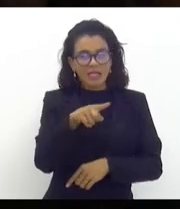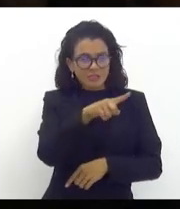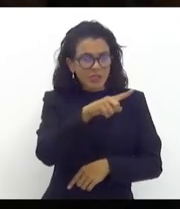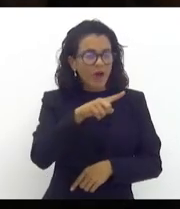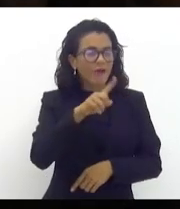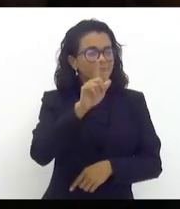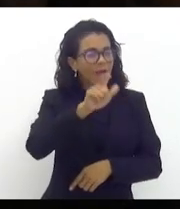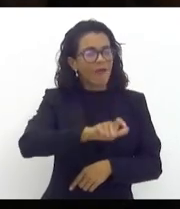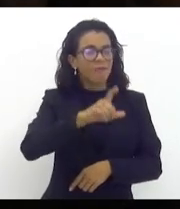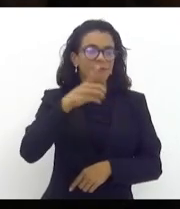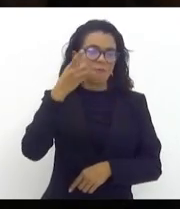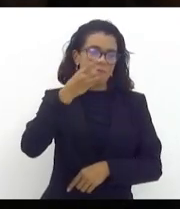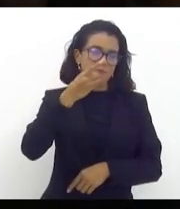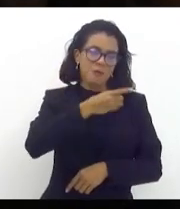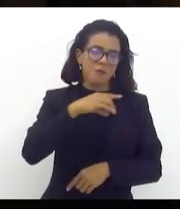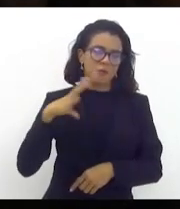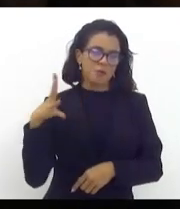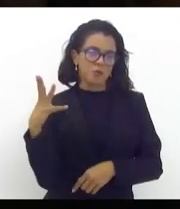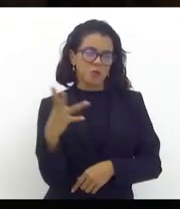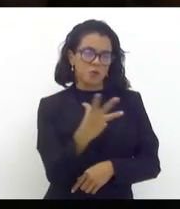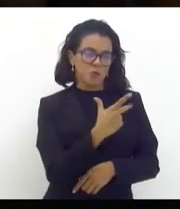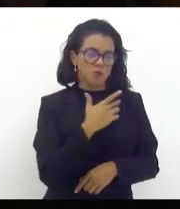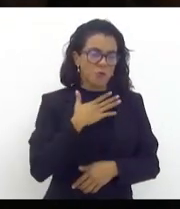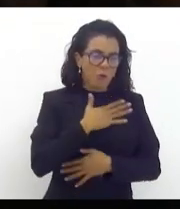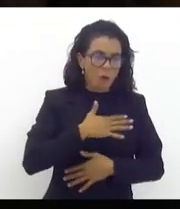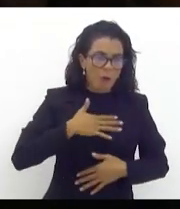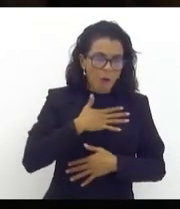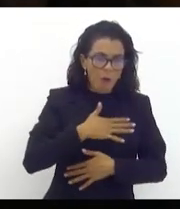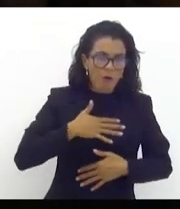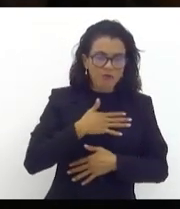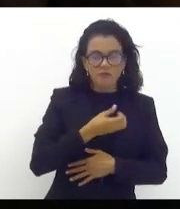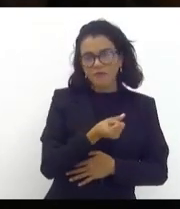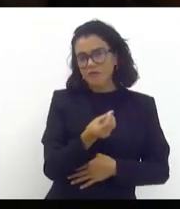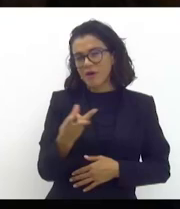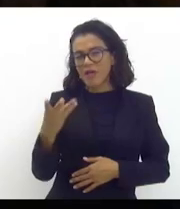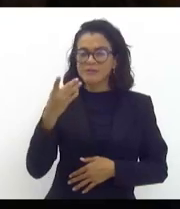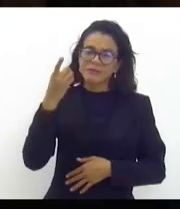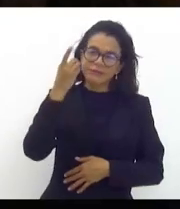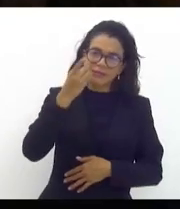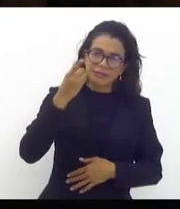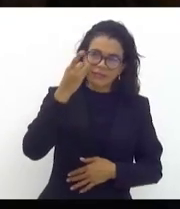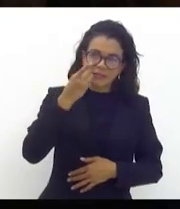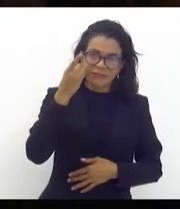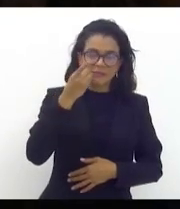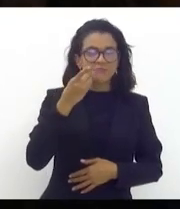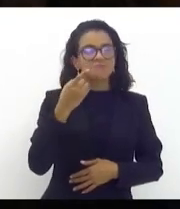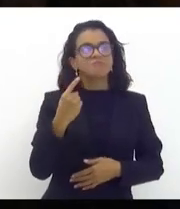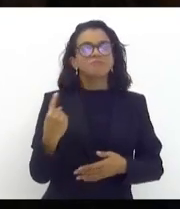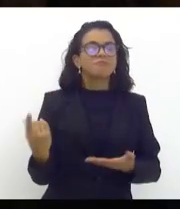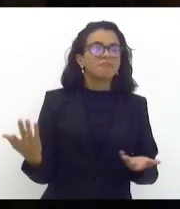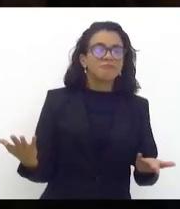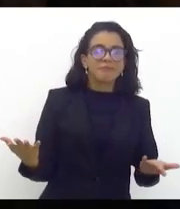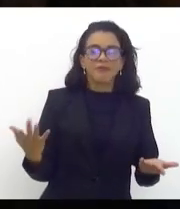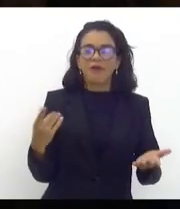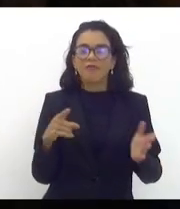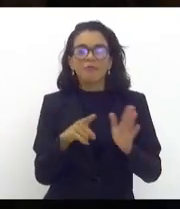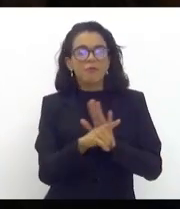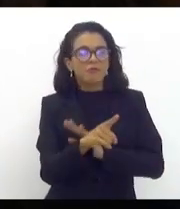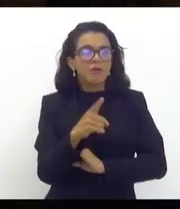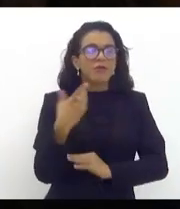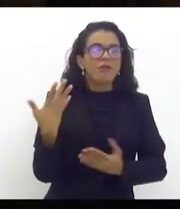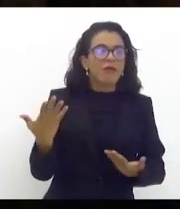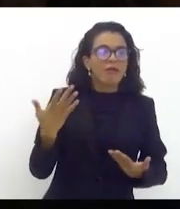casa, porque são, nesse período foram muitos parlamentares que perguntaram pela